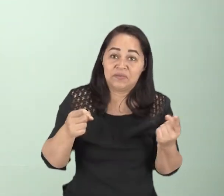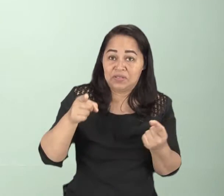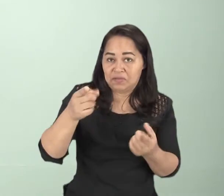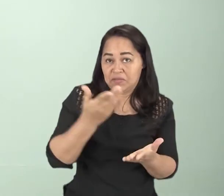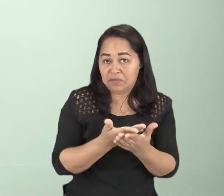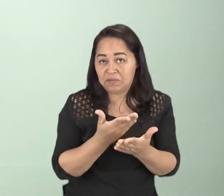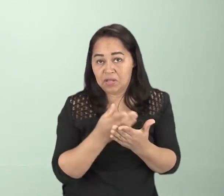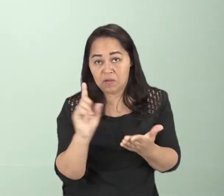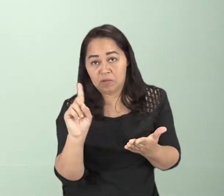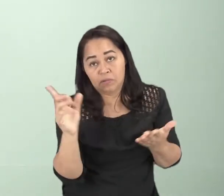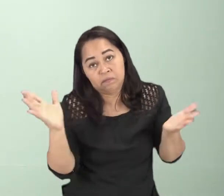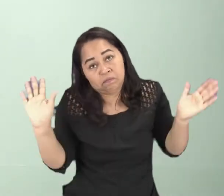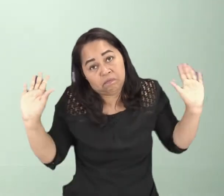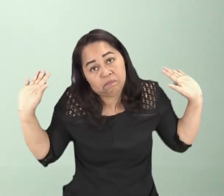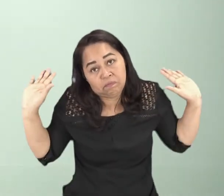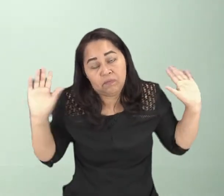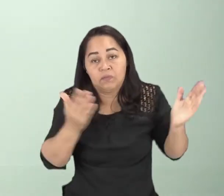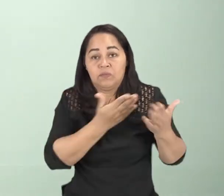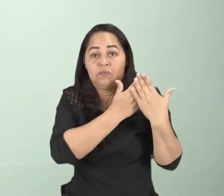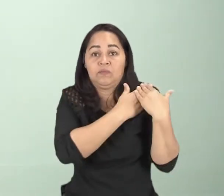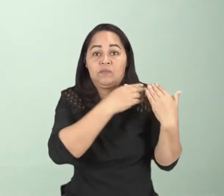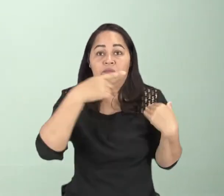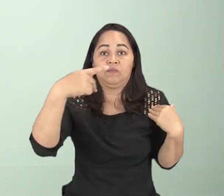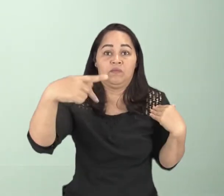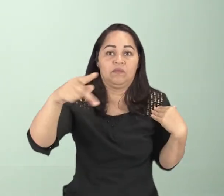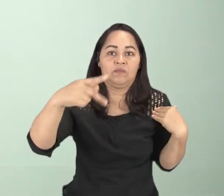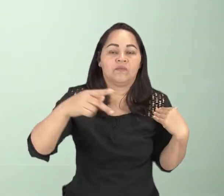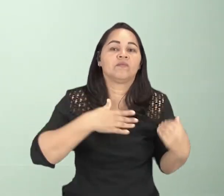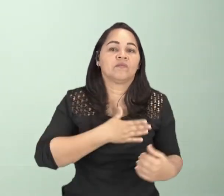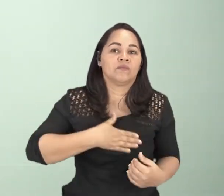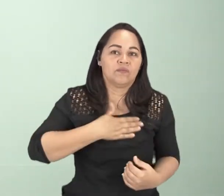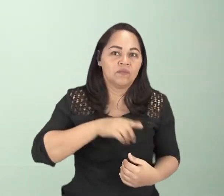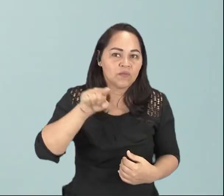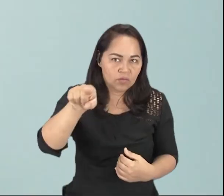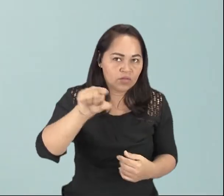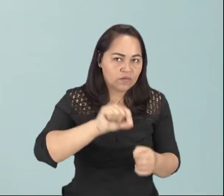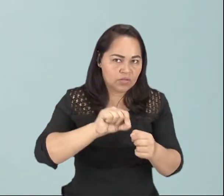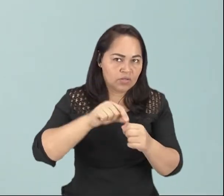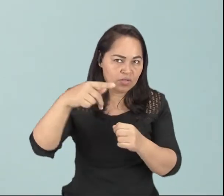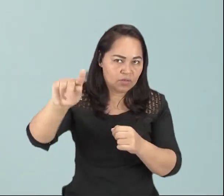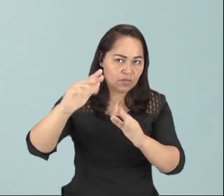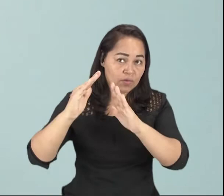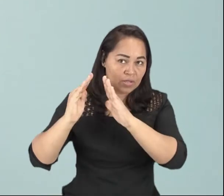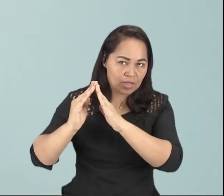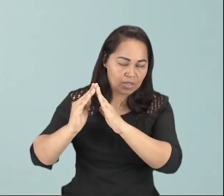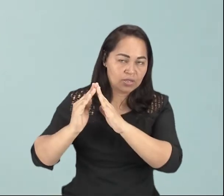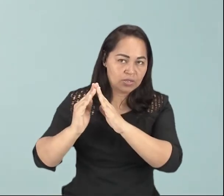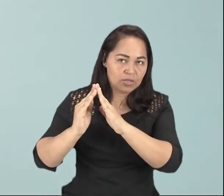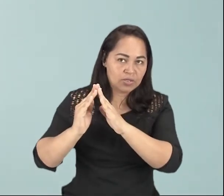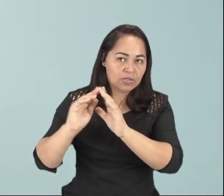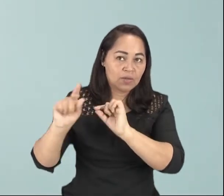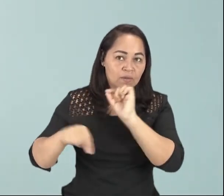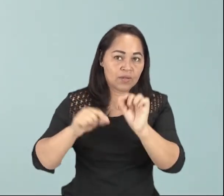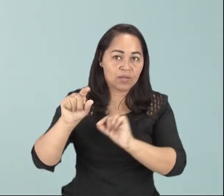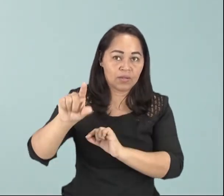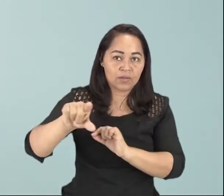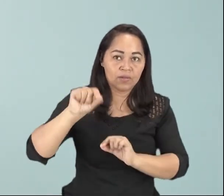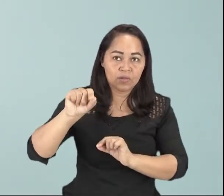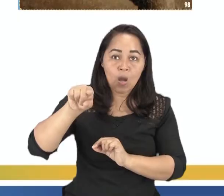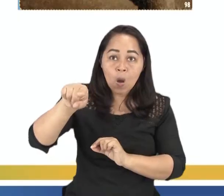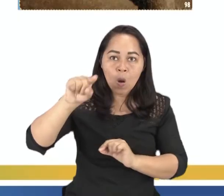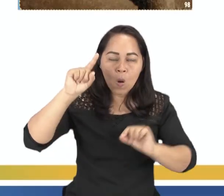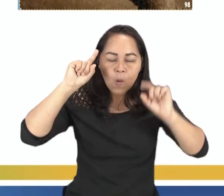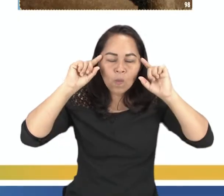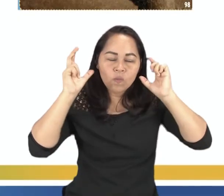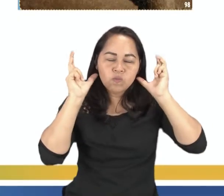ou se você não vai fazer, fica por sua conta. Eu gostaria que fizesse, porque eu sei que vai ser legal. Então eu coloquei a seguinte proposta. Ouça sua